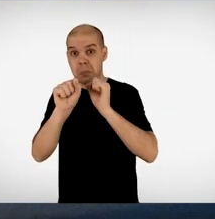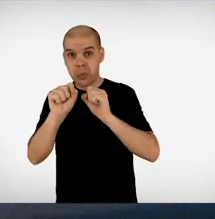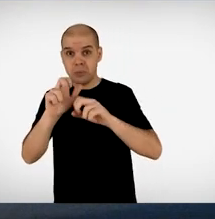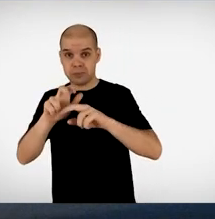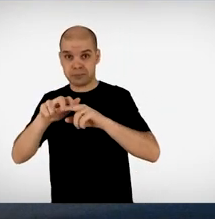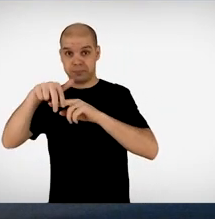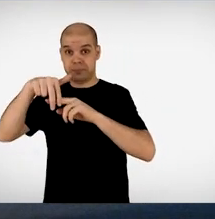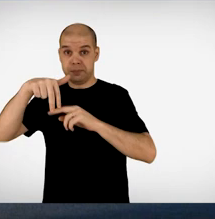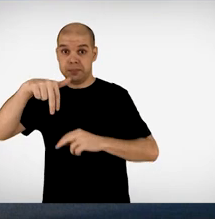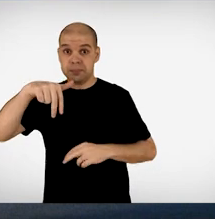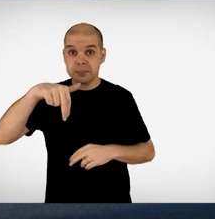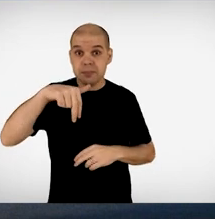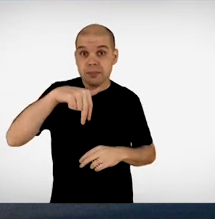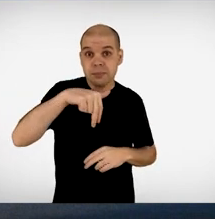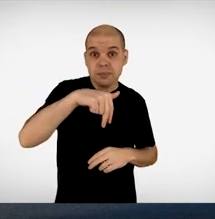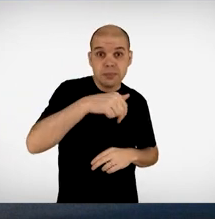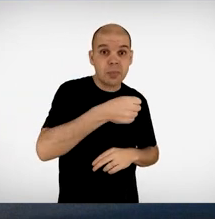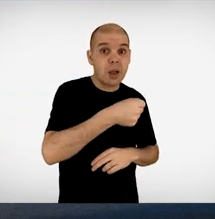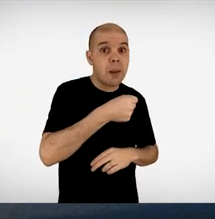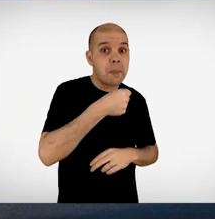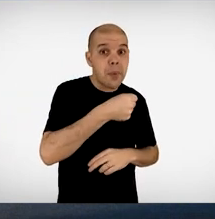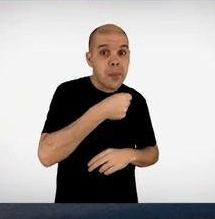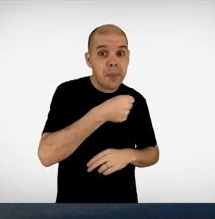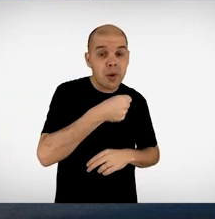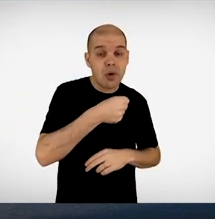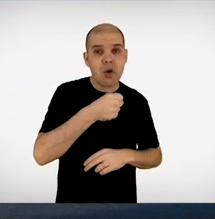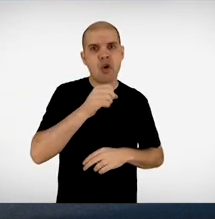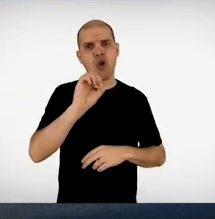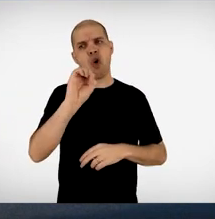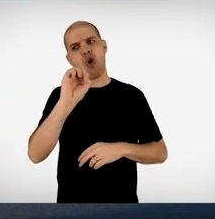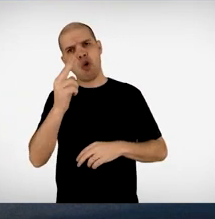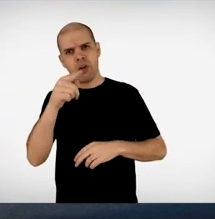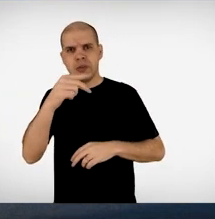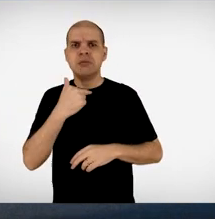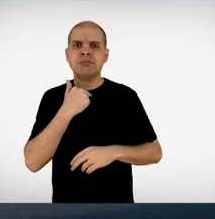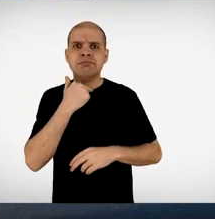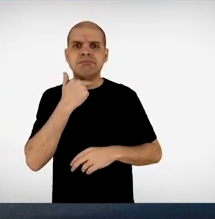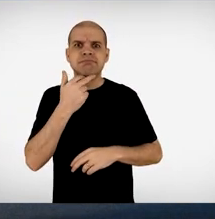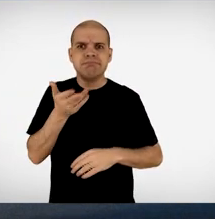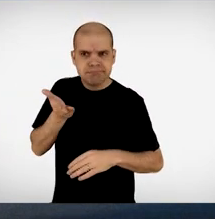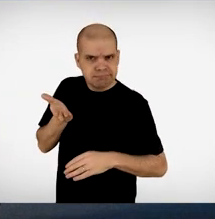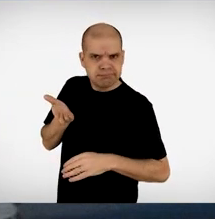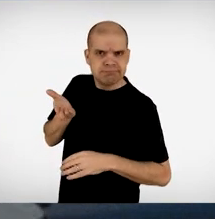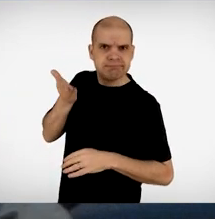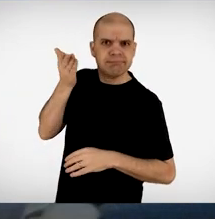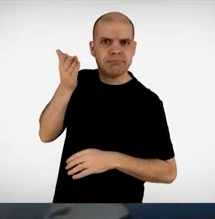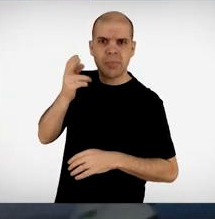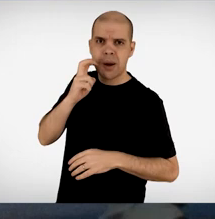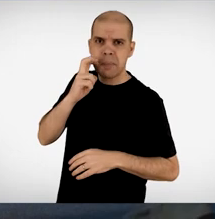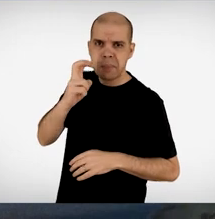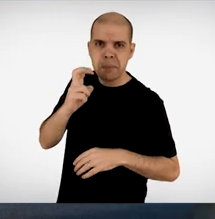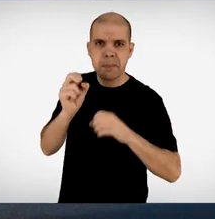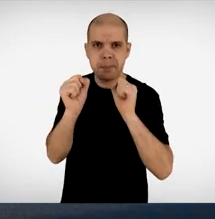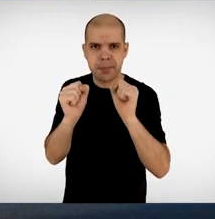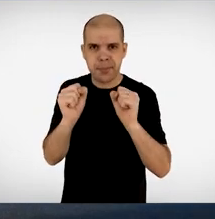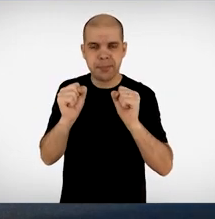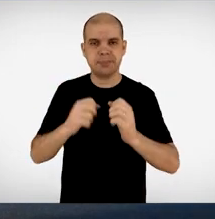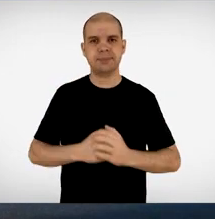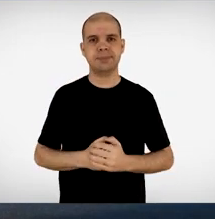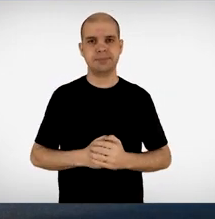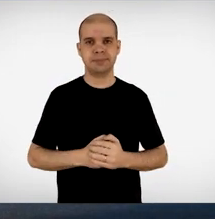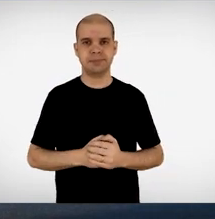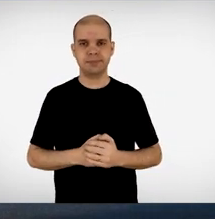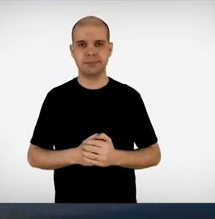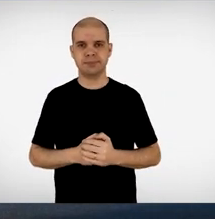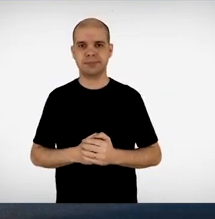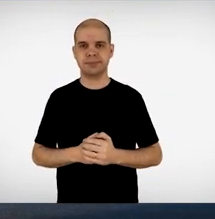pergunta, se puder ir até o microfone, ou se tiver bastante voz, pode gritar da plateia também, sem problema